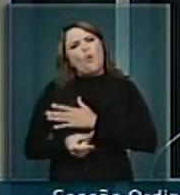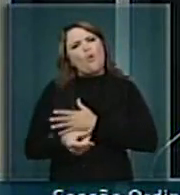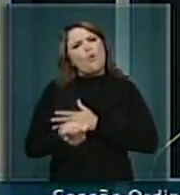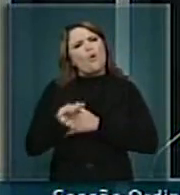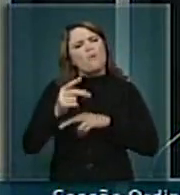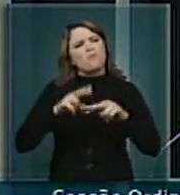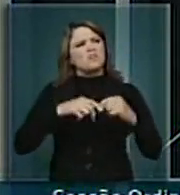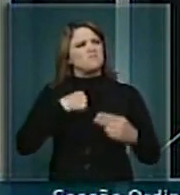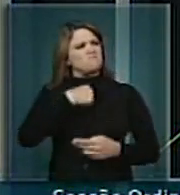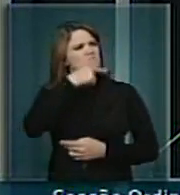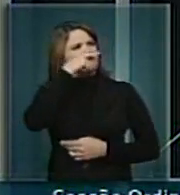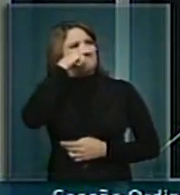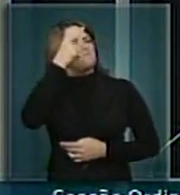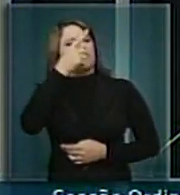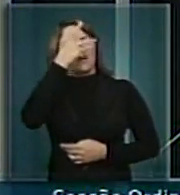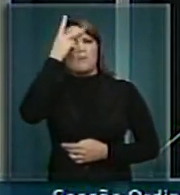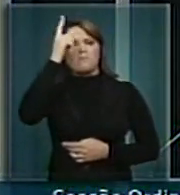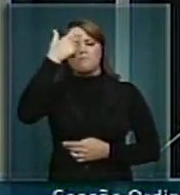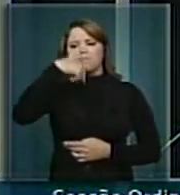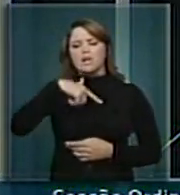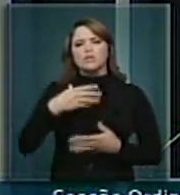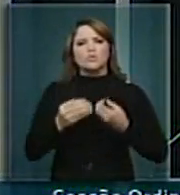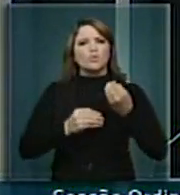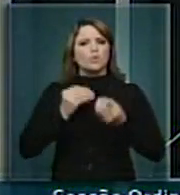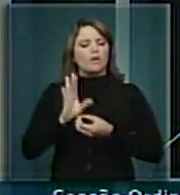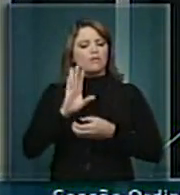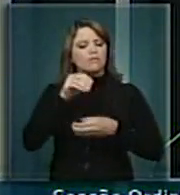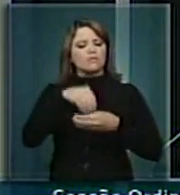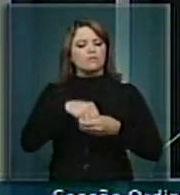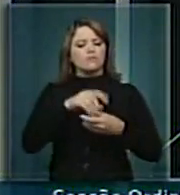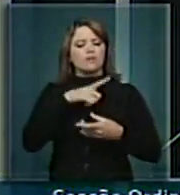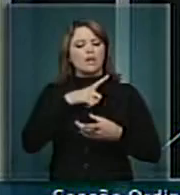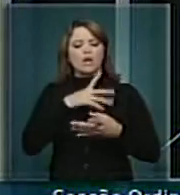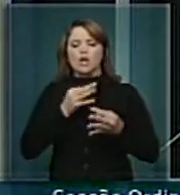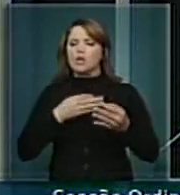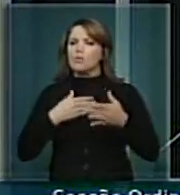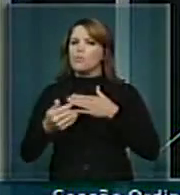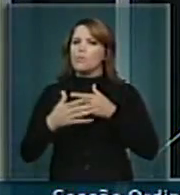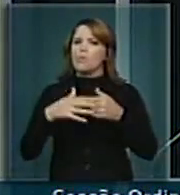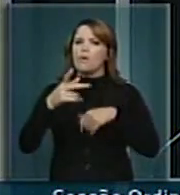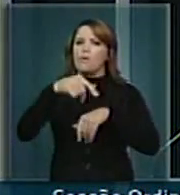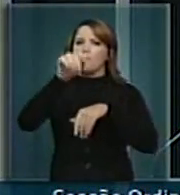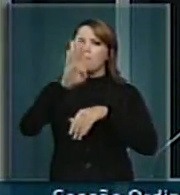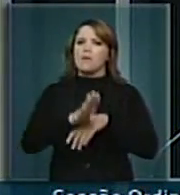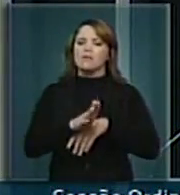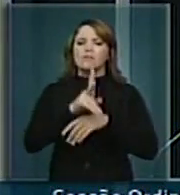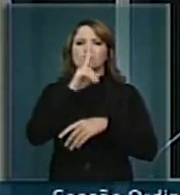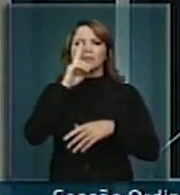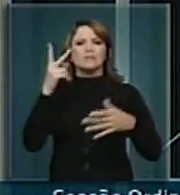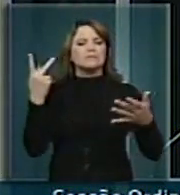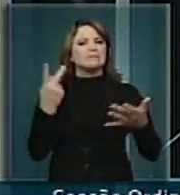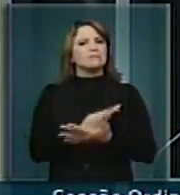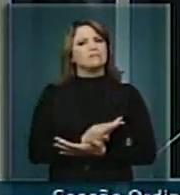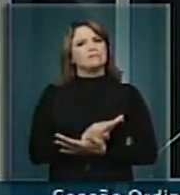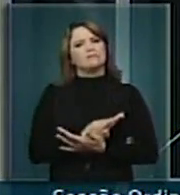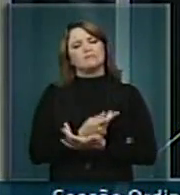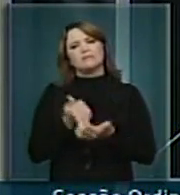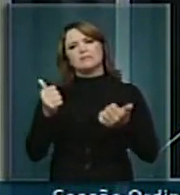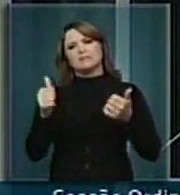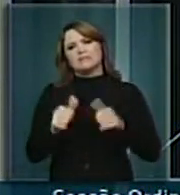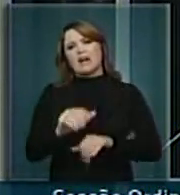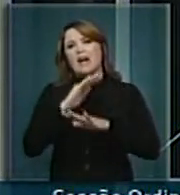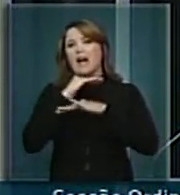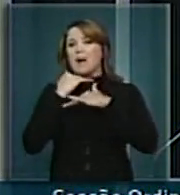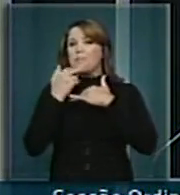pela arrogância dos civilizados, constituem, como em todo o país, a trágica crônica da